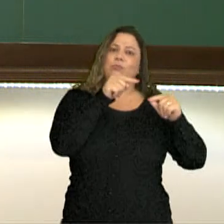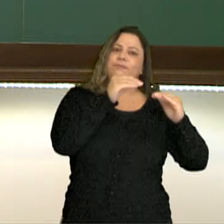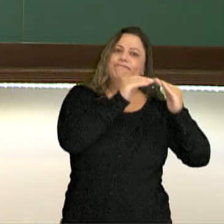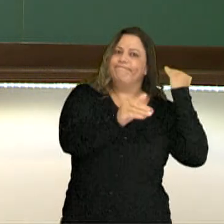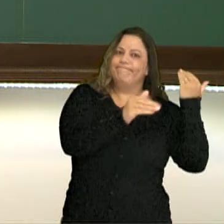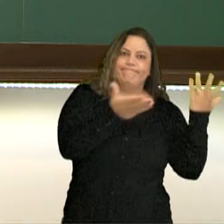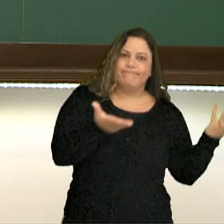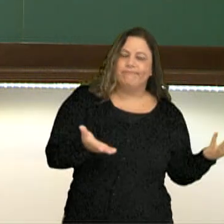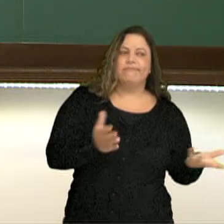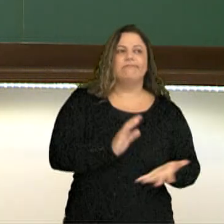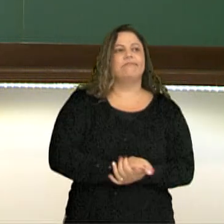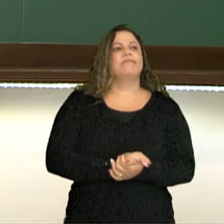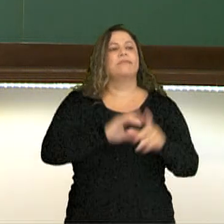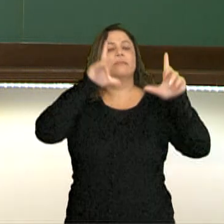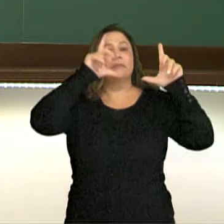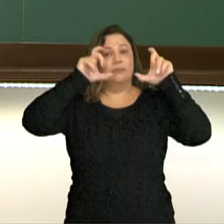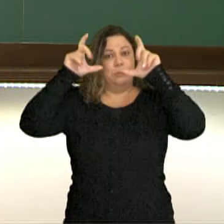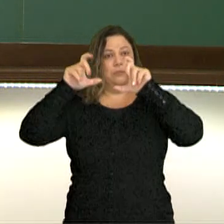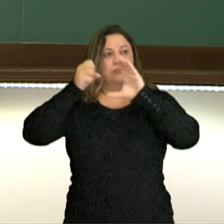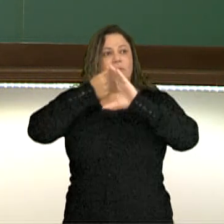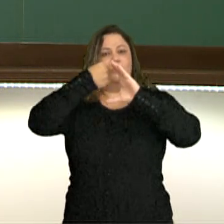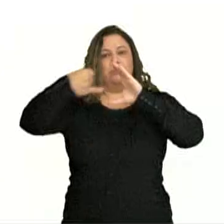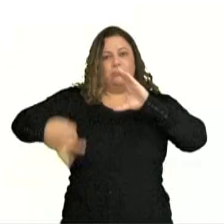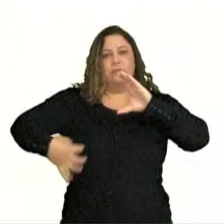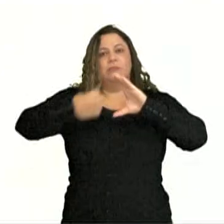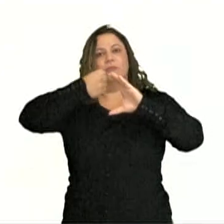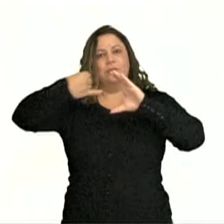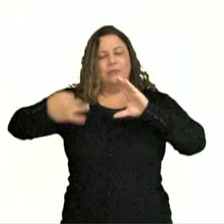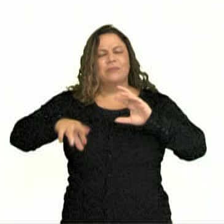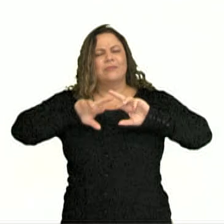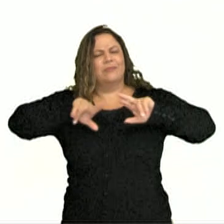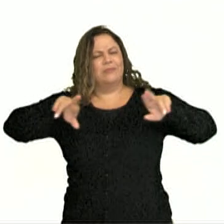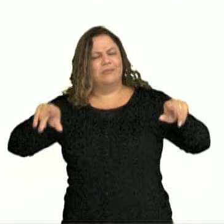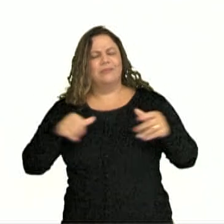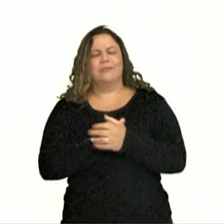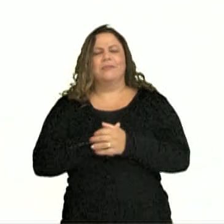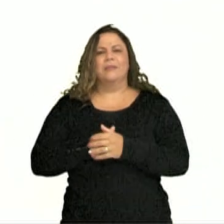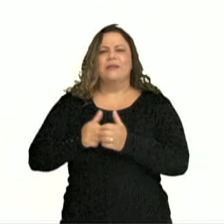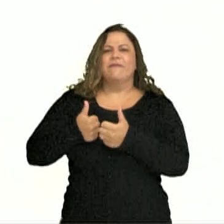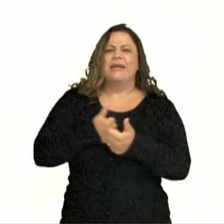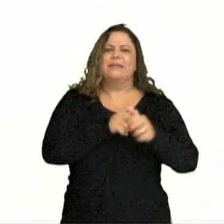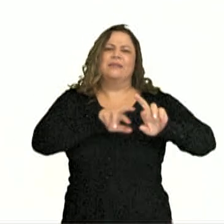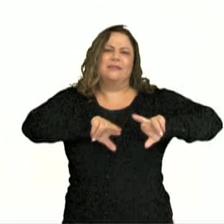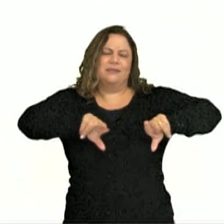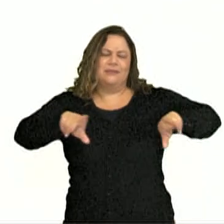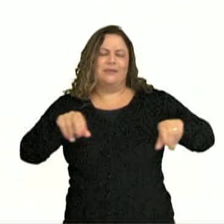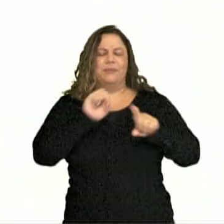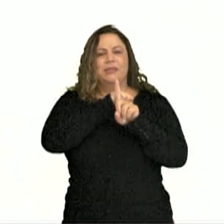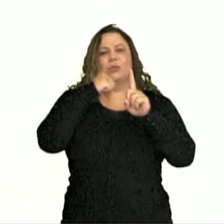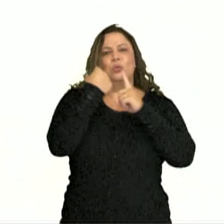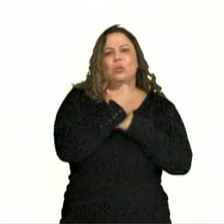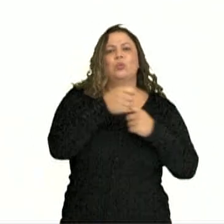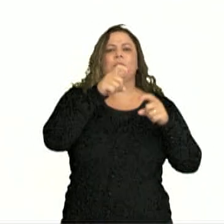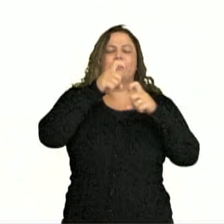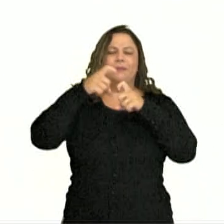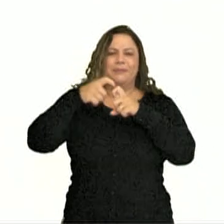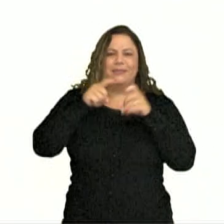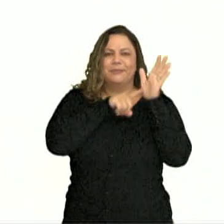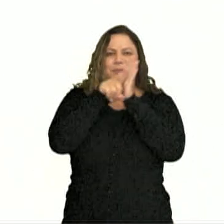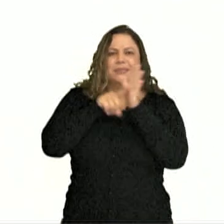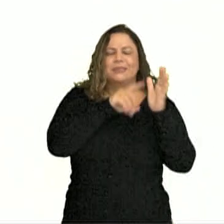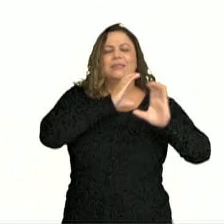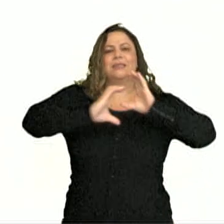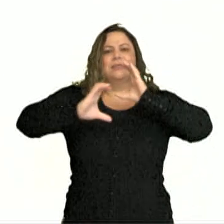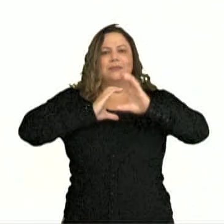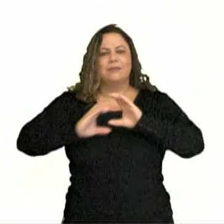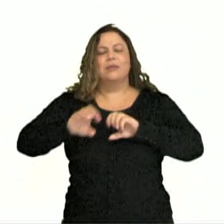A fotografia tem como característica ser uma ferramenta de diversos segmentos da sociedade, como na medicina, nas pesquisas, na comunicação,